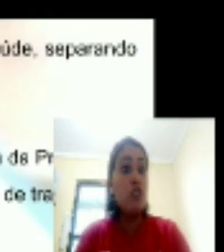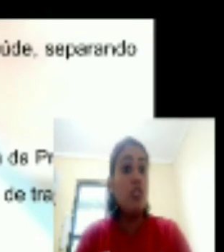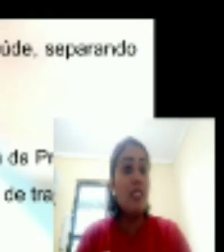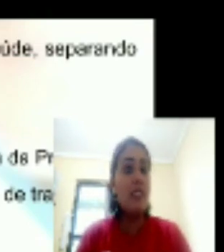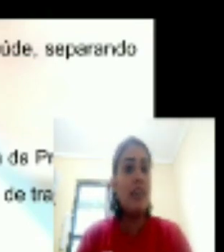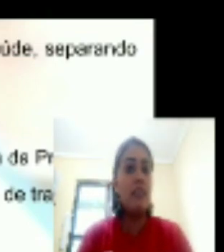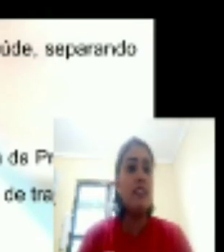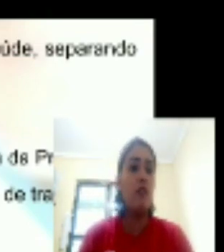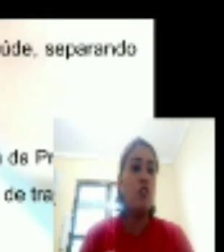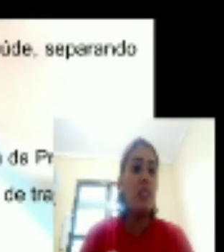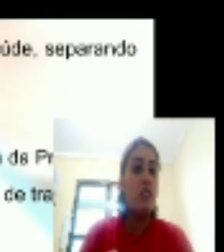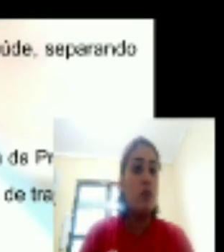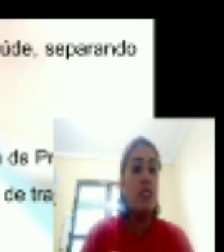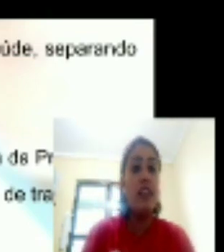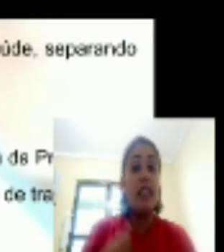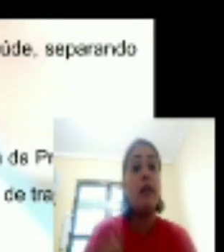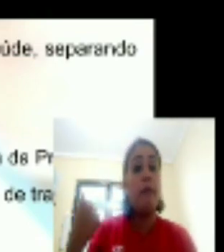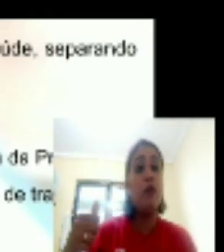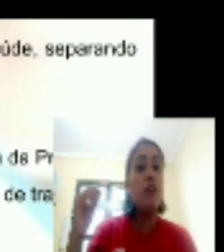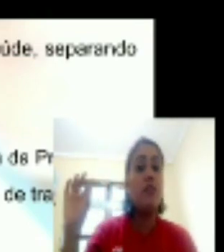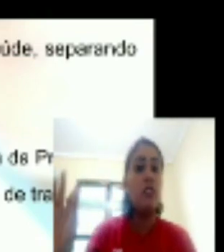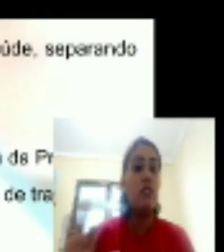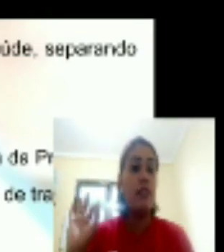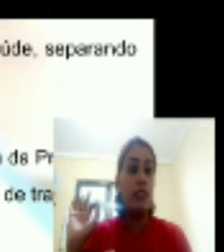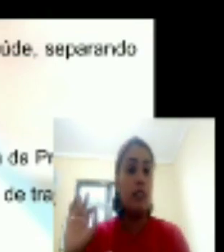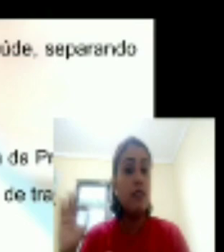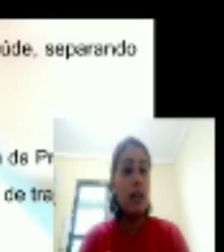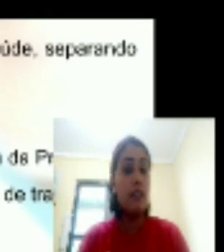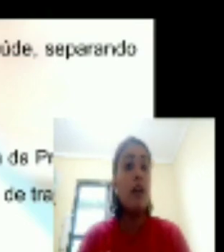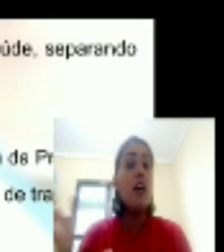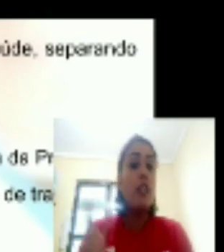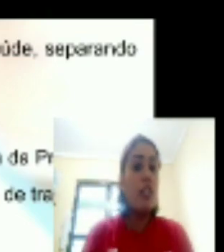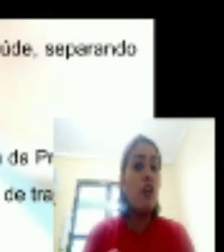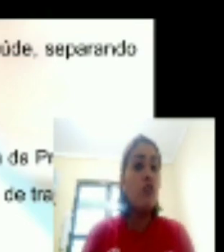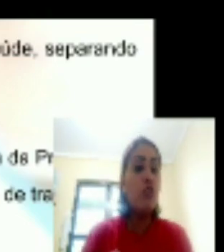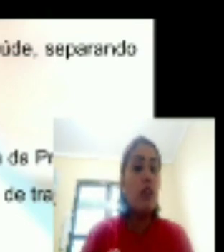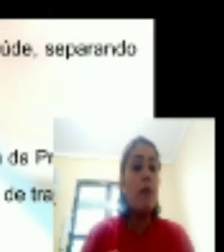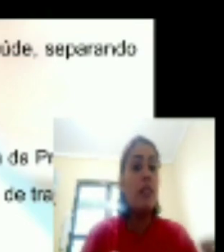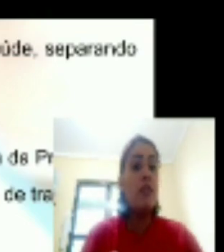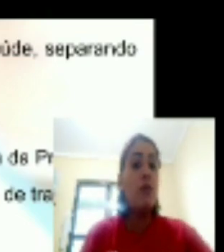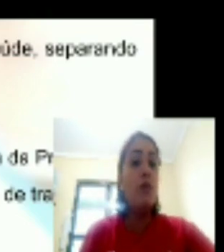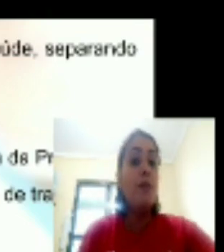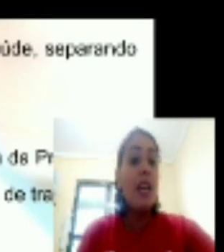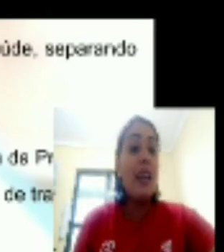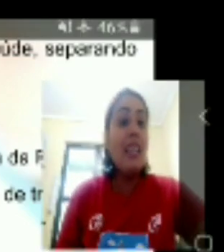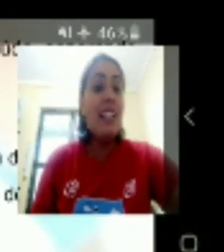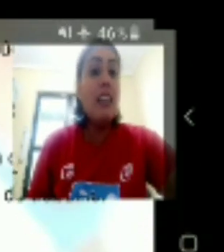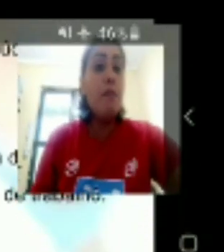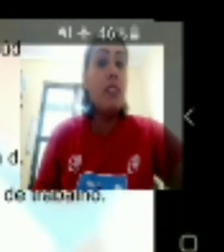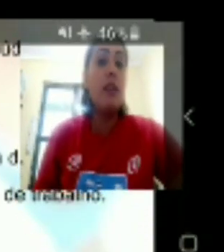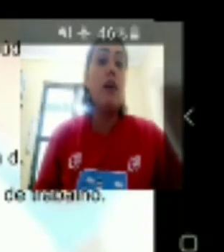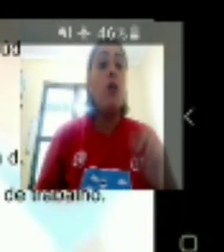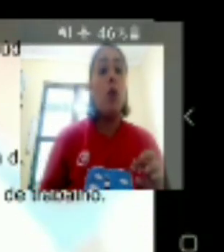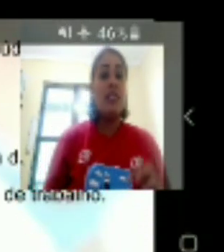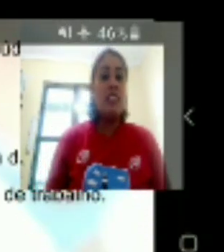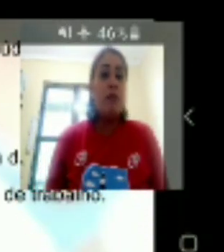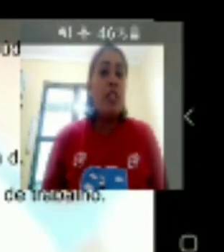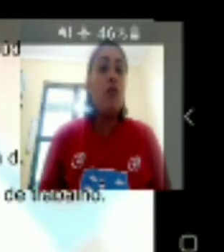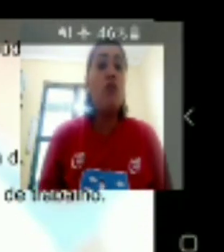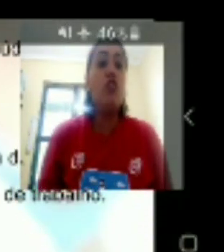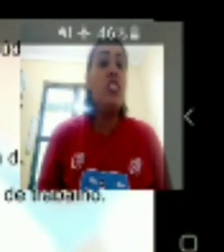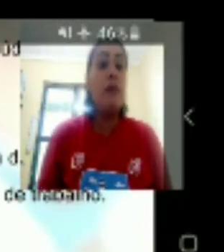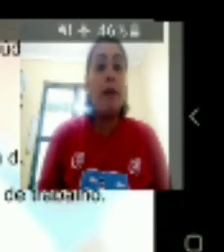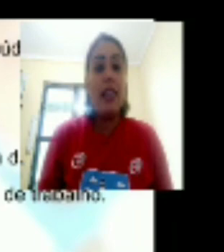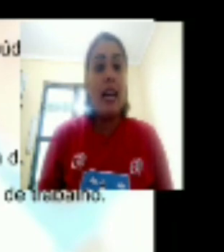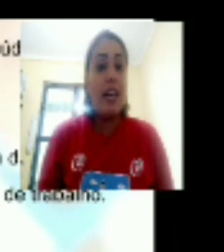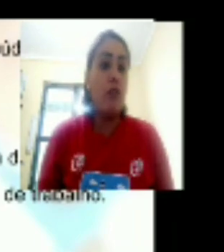das ações ditas à atenção das pessoas. E aí, em 1977, criou justamente o INAMPS, o